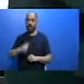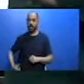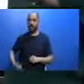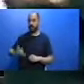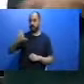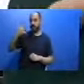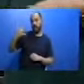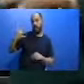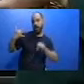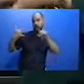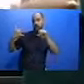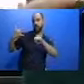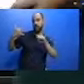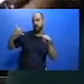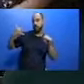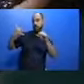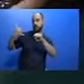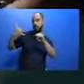parou